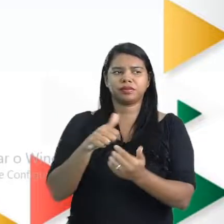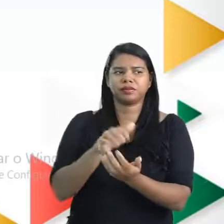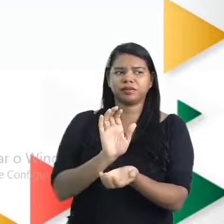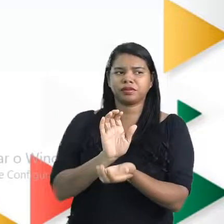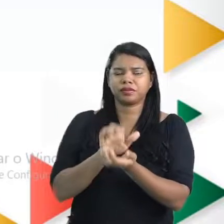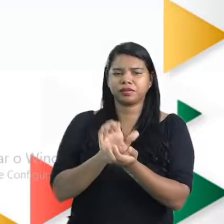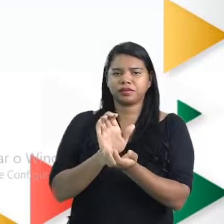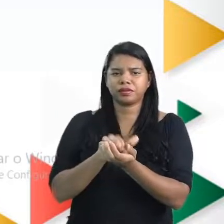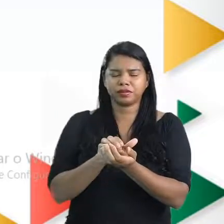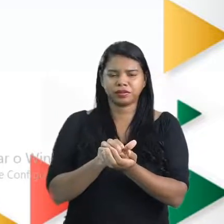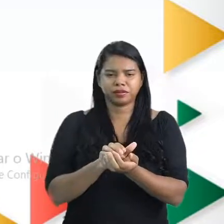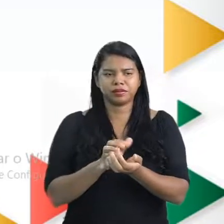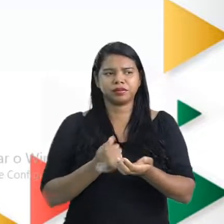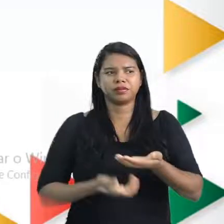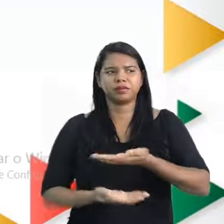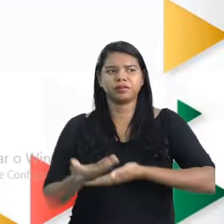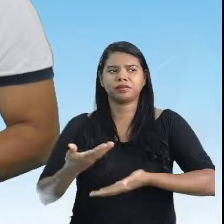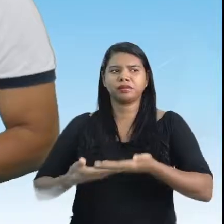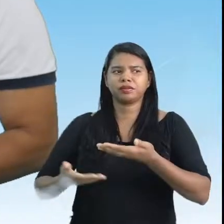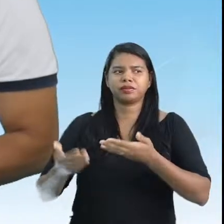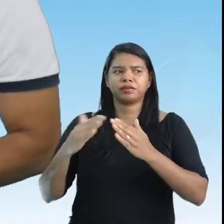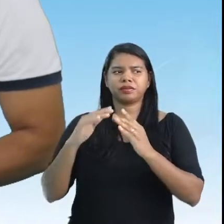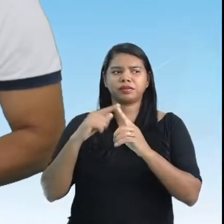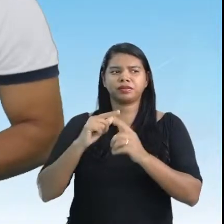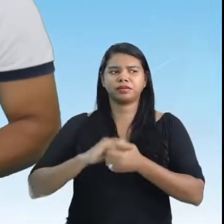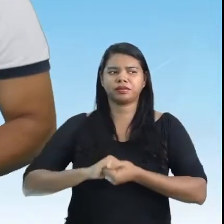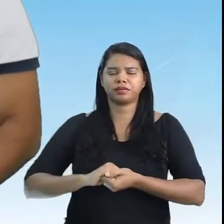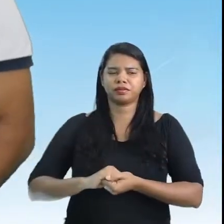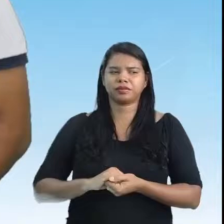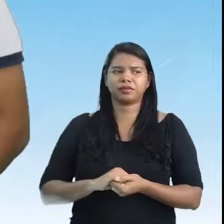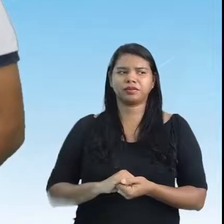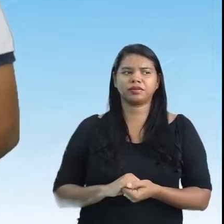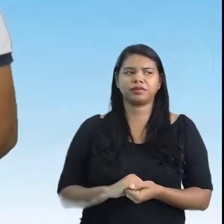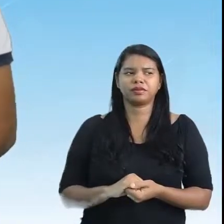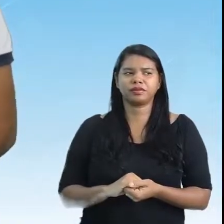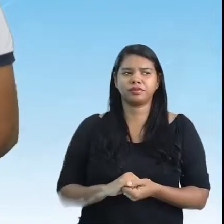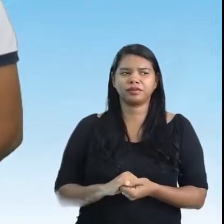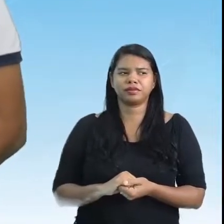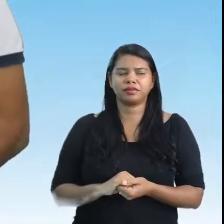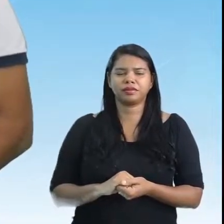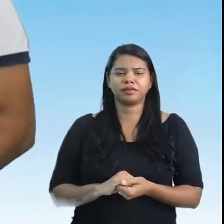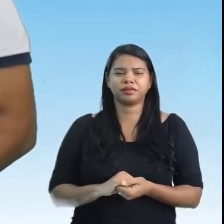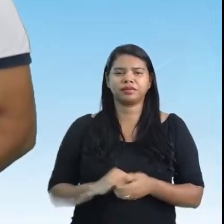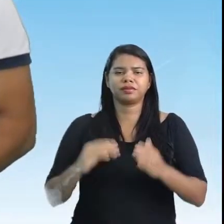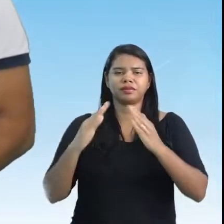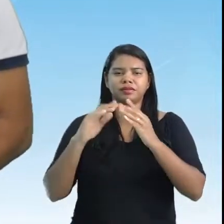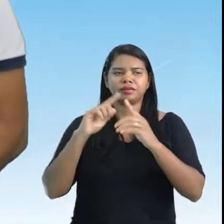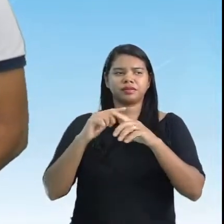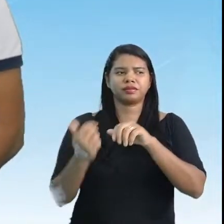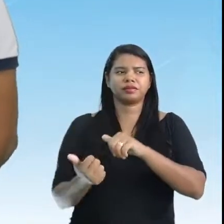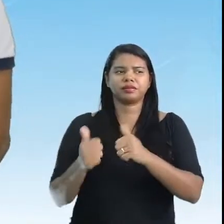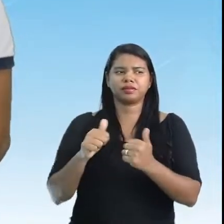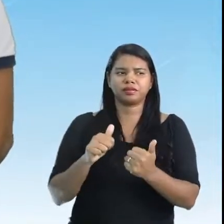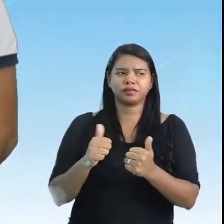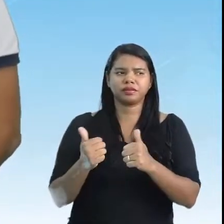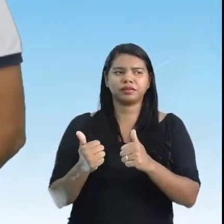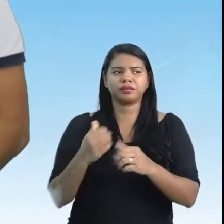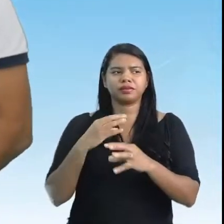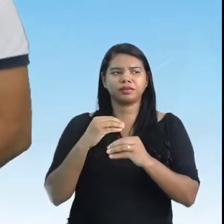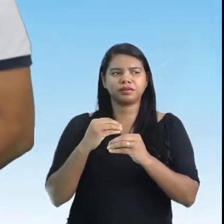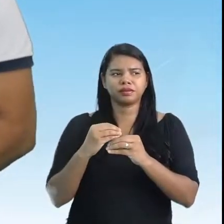Pernambuco, servindo às igrejas. Então é isso aí, servindo às igrejas, a Convenção Batista. Veja só o